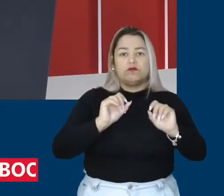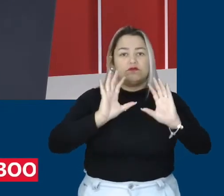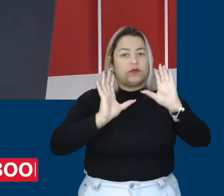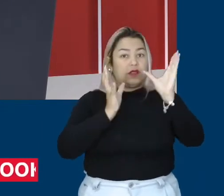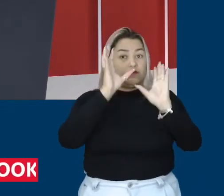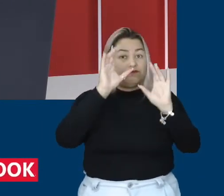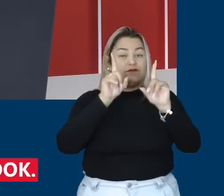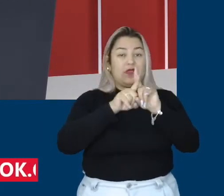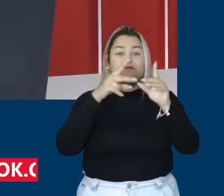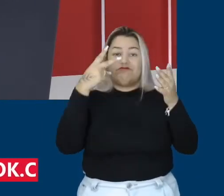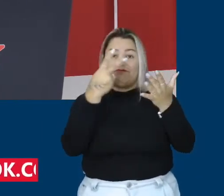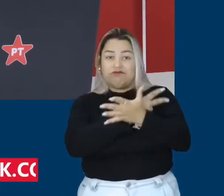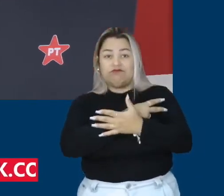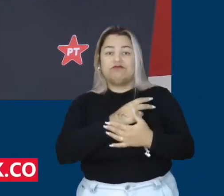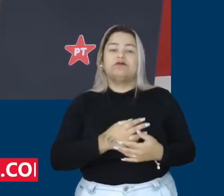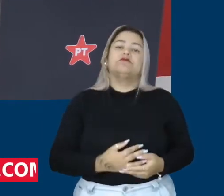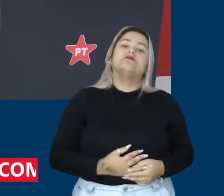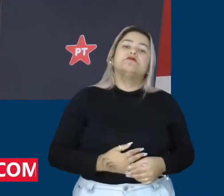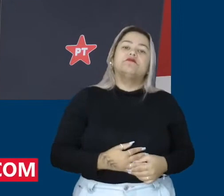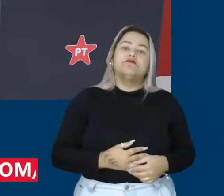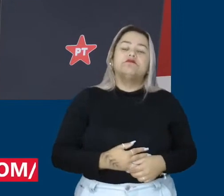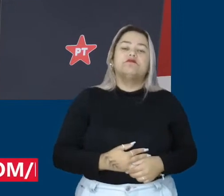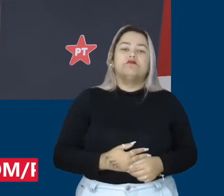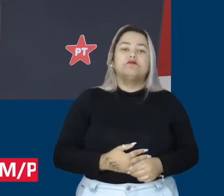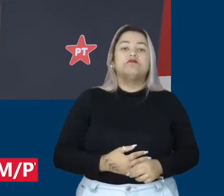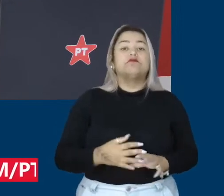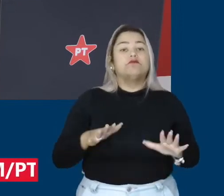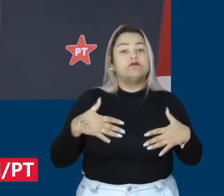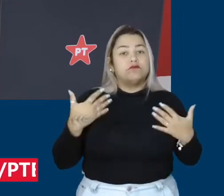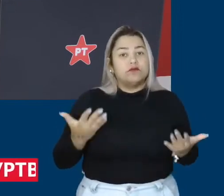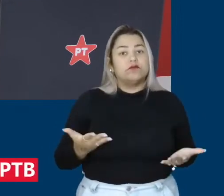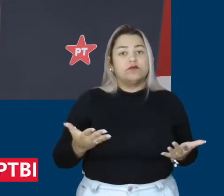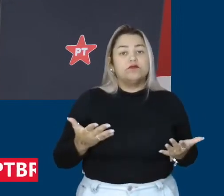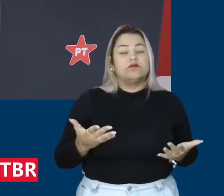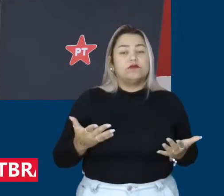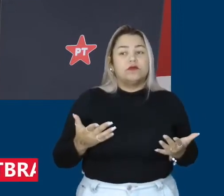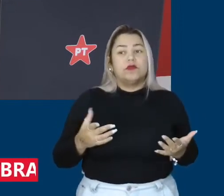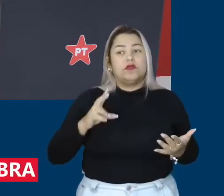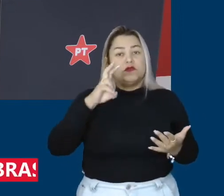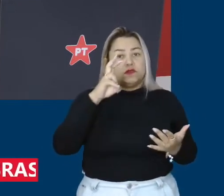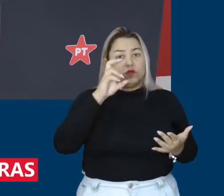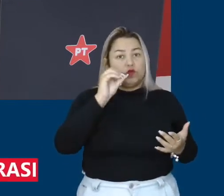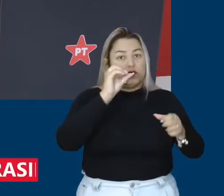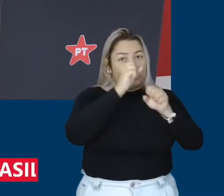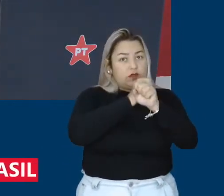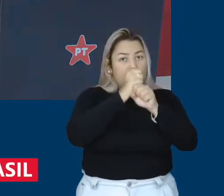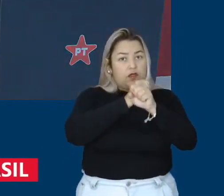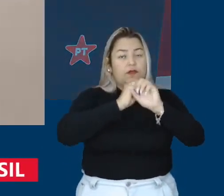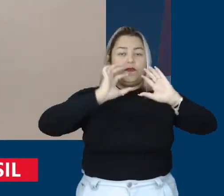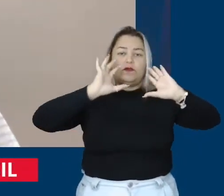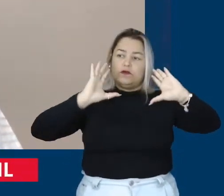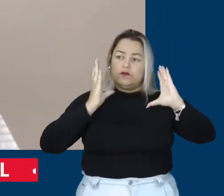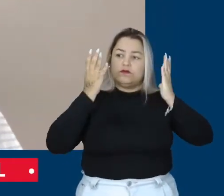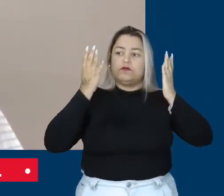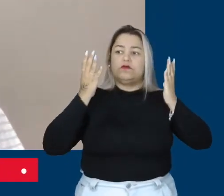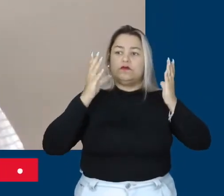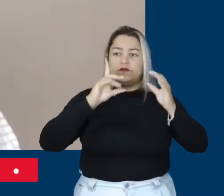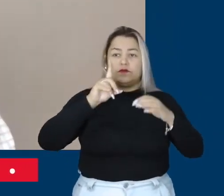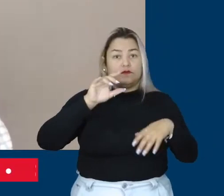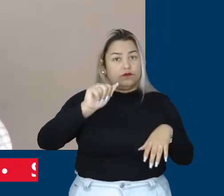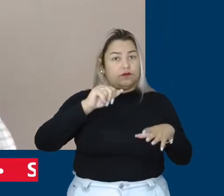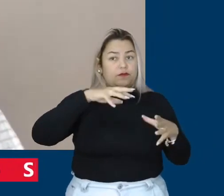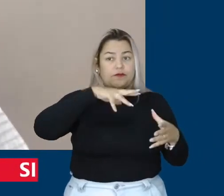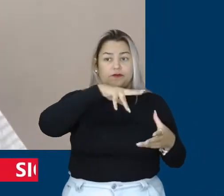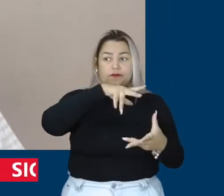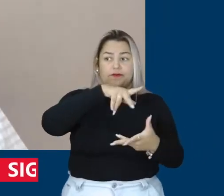climática. Então, Amanda, na verdade nós estamos fazendo 50 anos de comemoração desse Dia Mundial do Meio